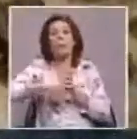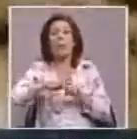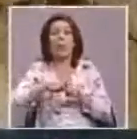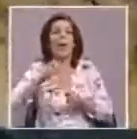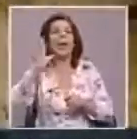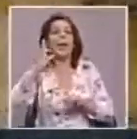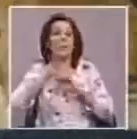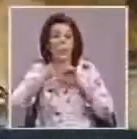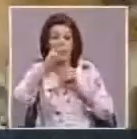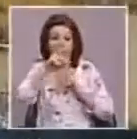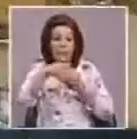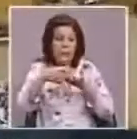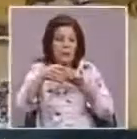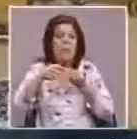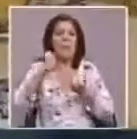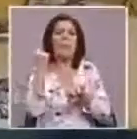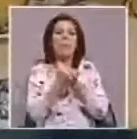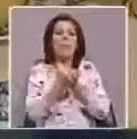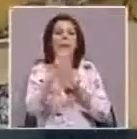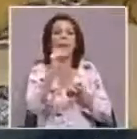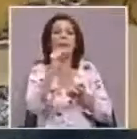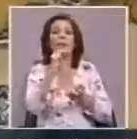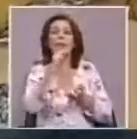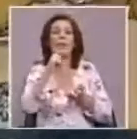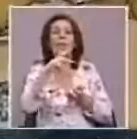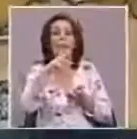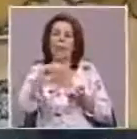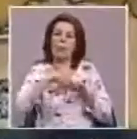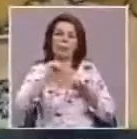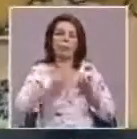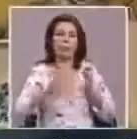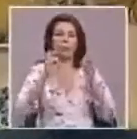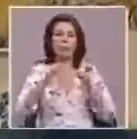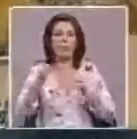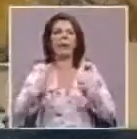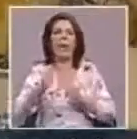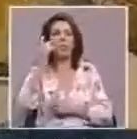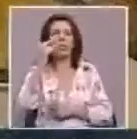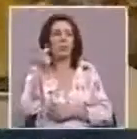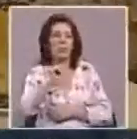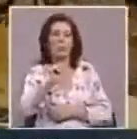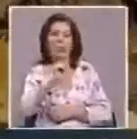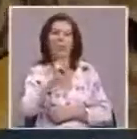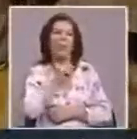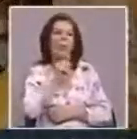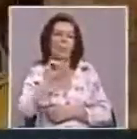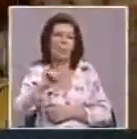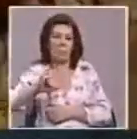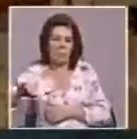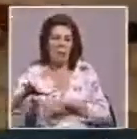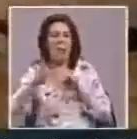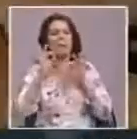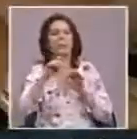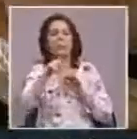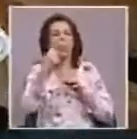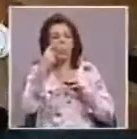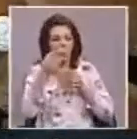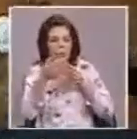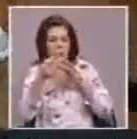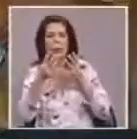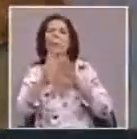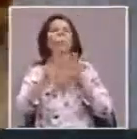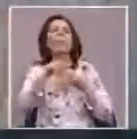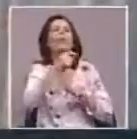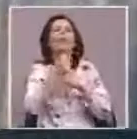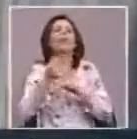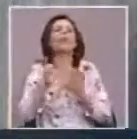o BI, não tendo a marca de caseína, não é genuíno Serra da Estrela. Pronto. Tem que ter estas três características. Do que é feito? As